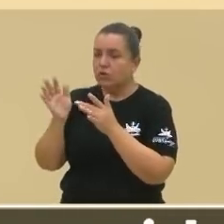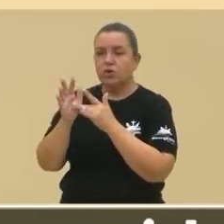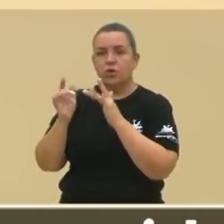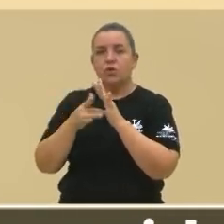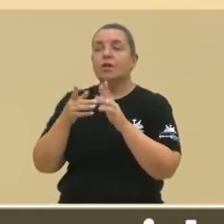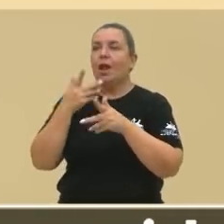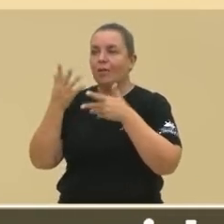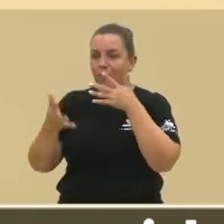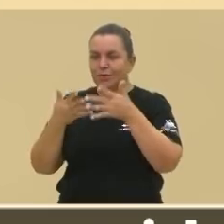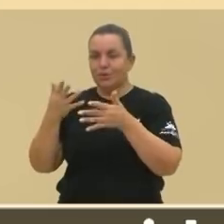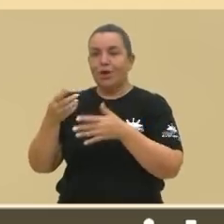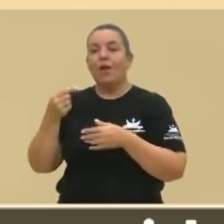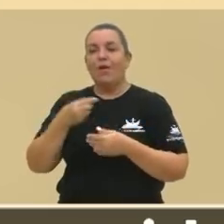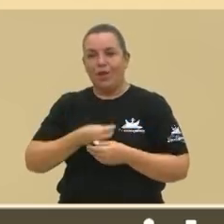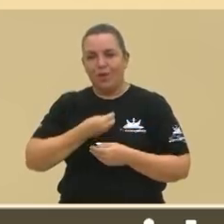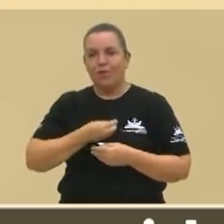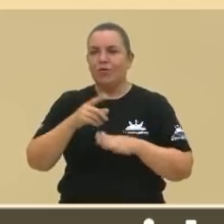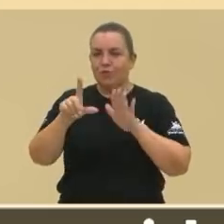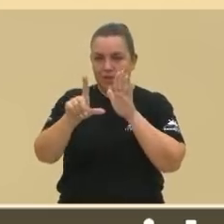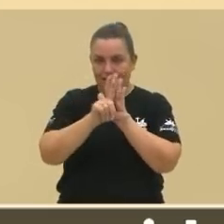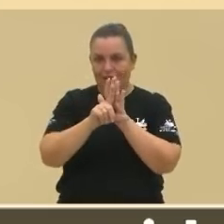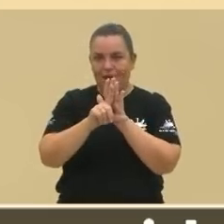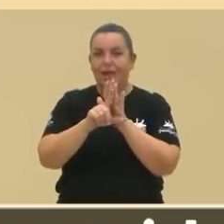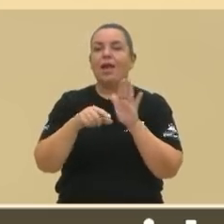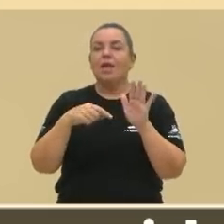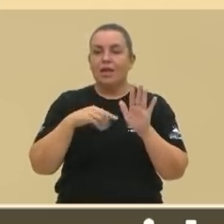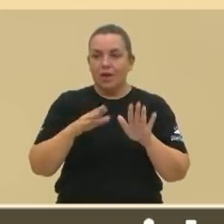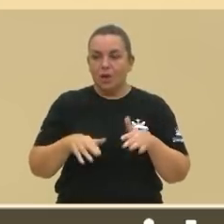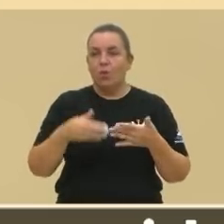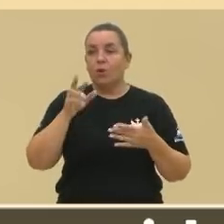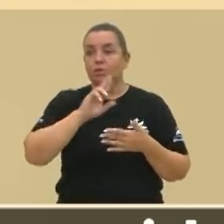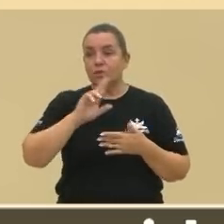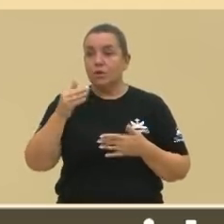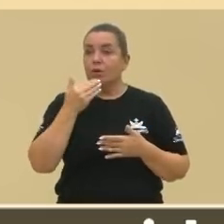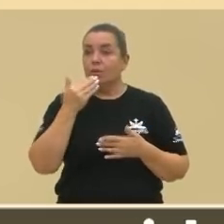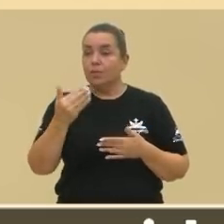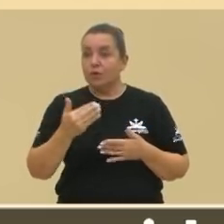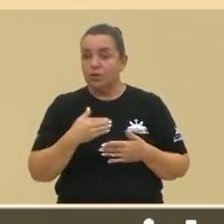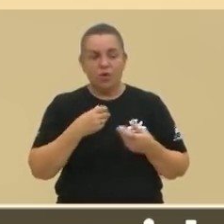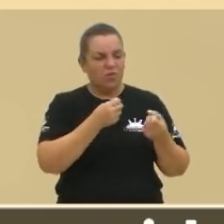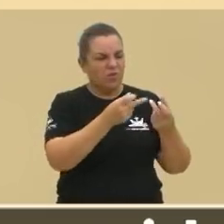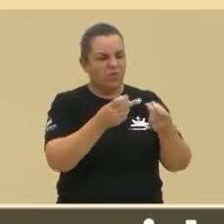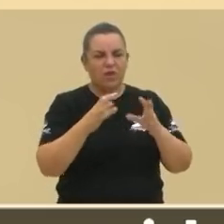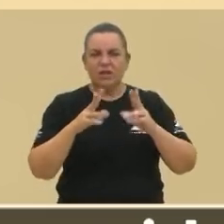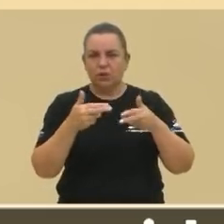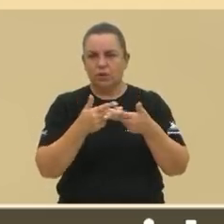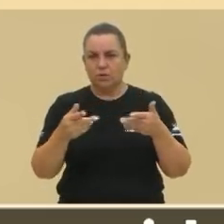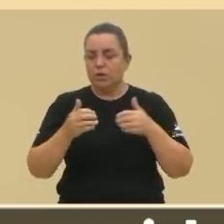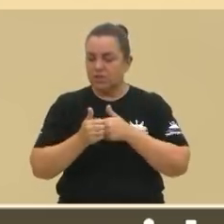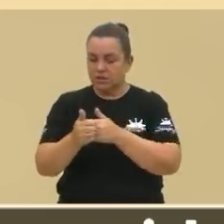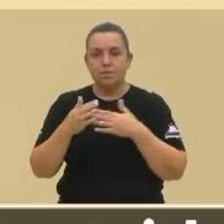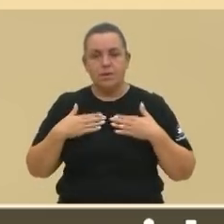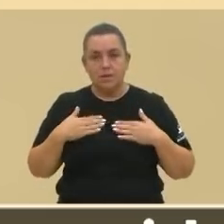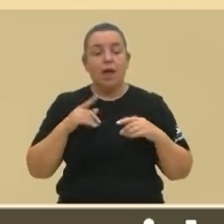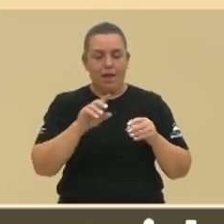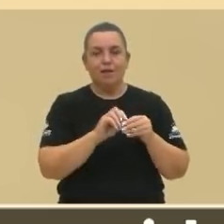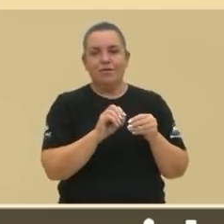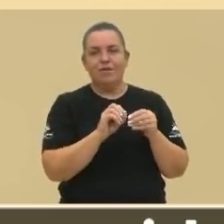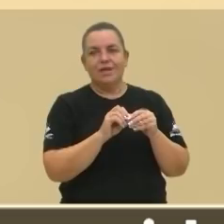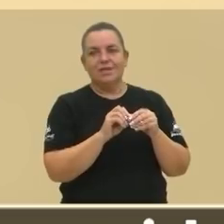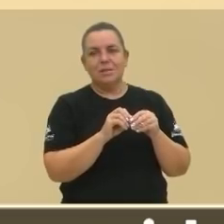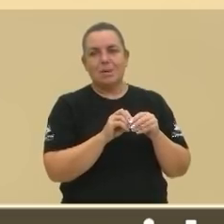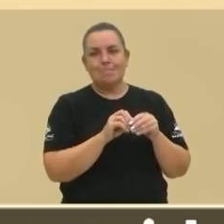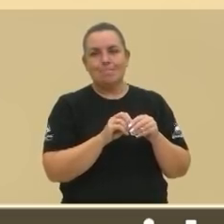ele pode dizer eu vivo esses mandamentos e quando o senhor pediu venda tudo que tem se me segue Ele o